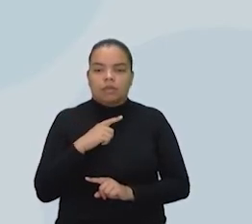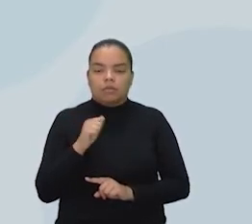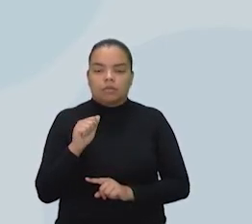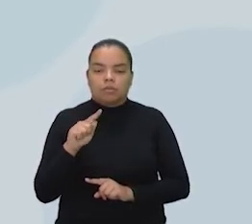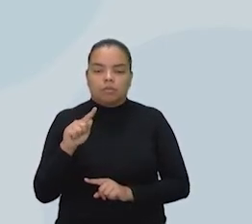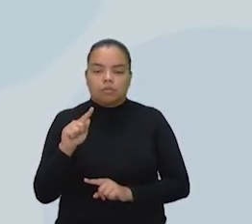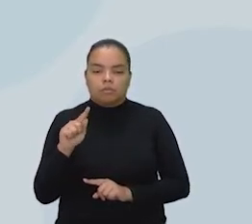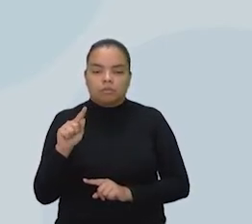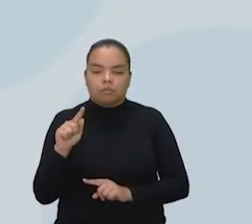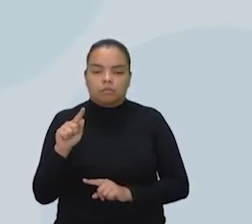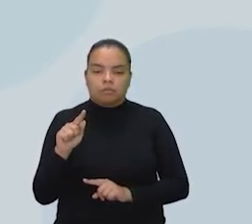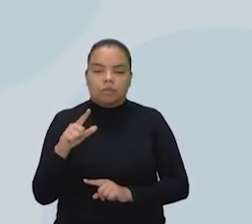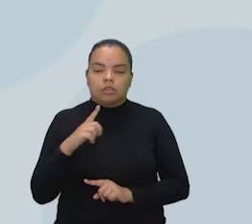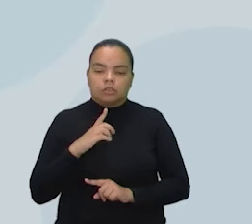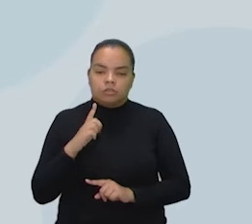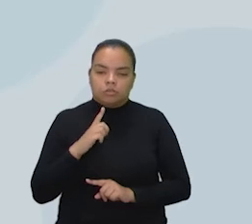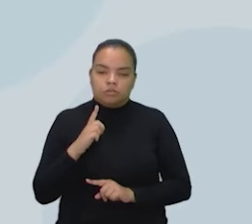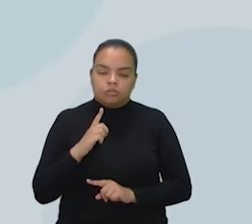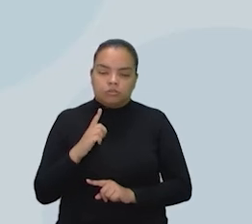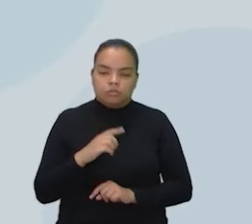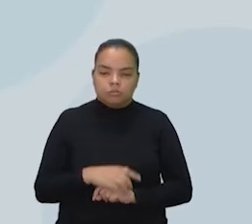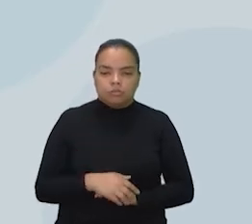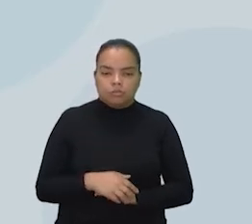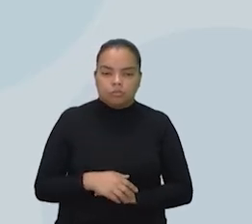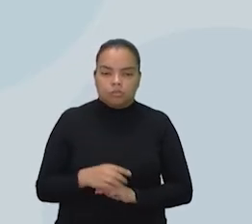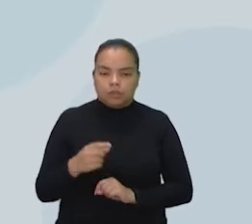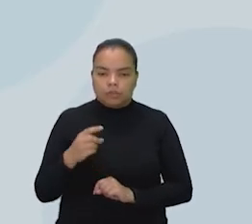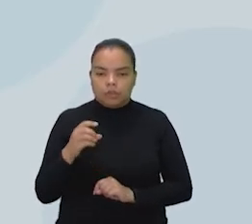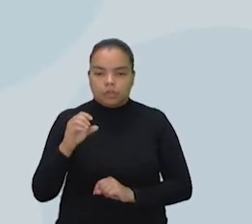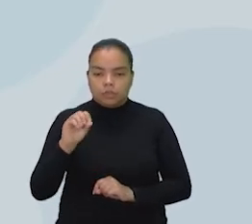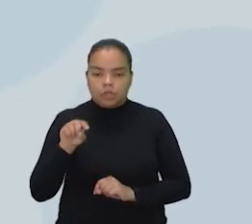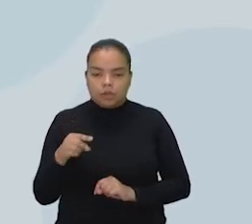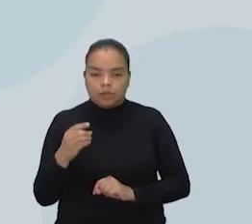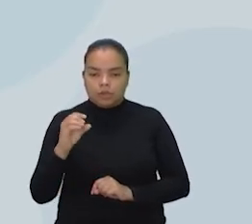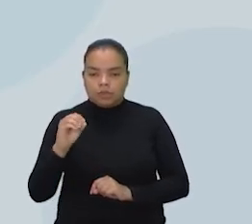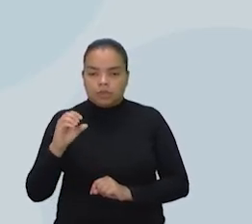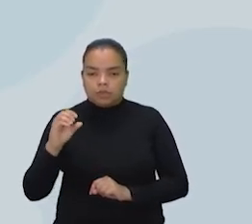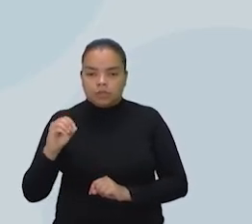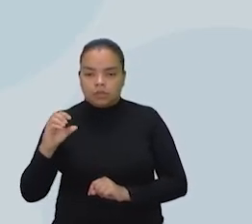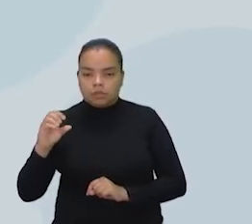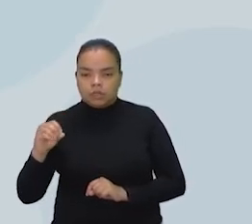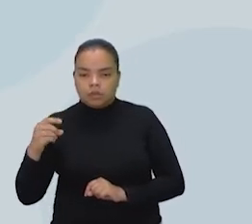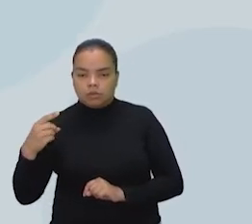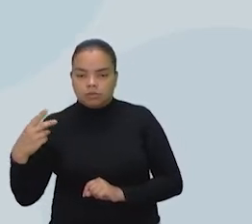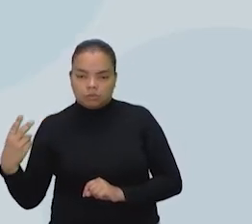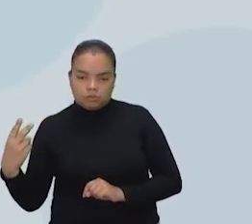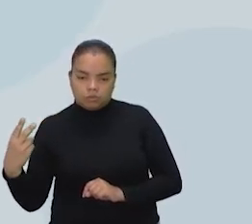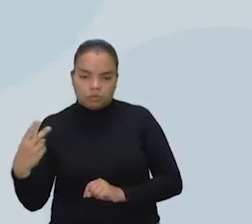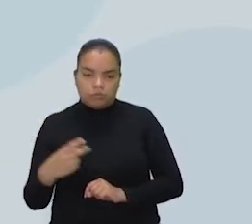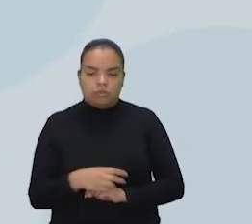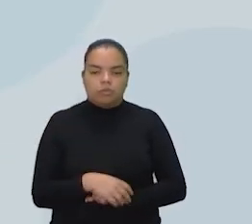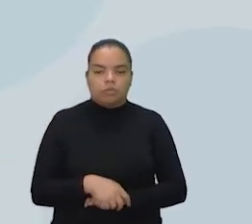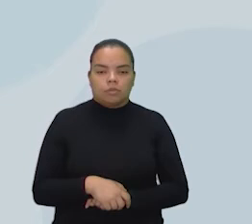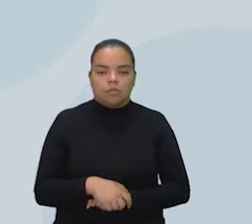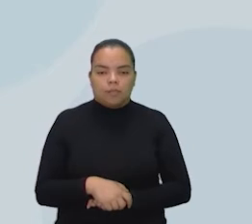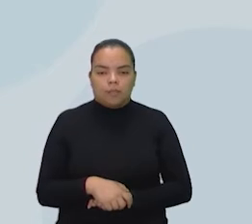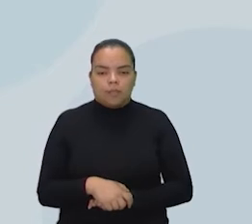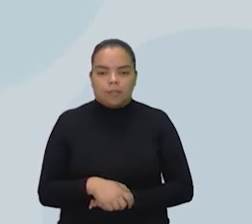gente já mediu, né? Fez experimento, que vale esse número aí, que eu não consigo nem ler, né? Mas é